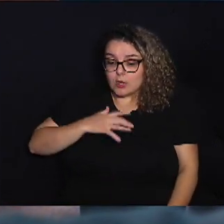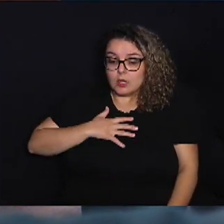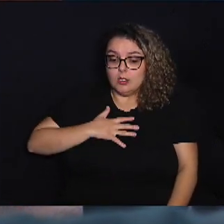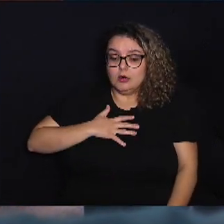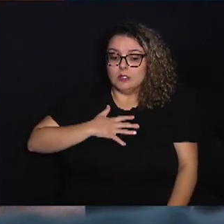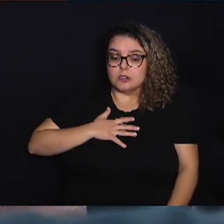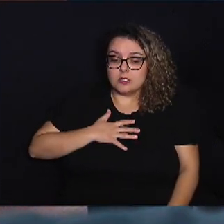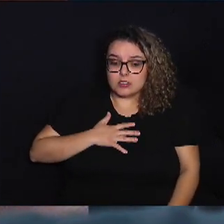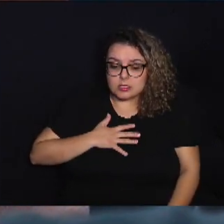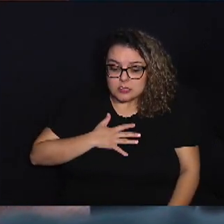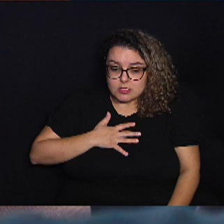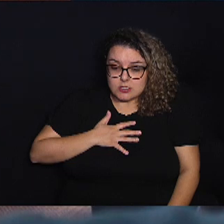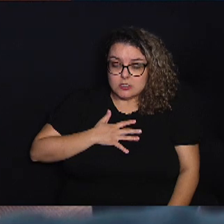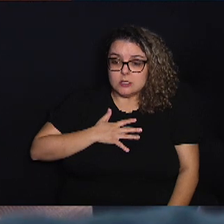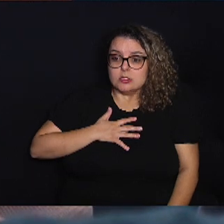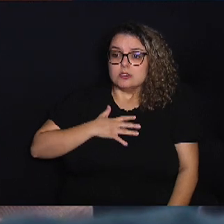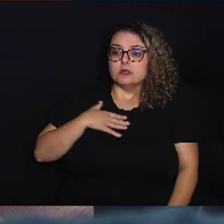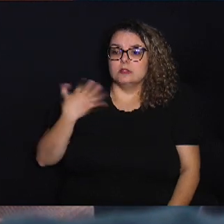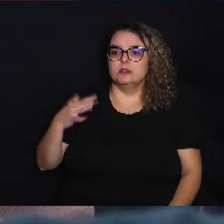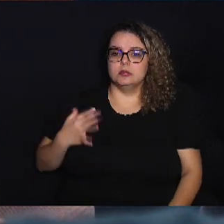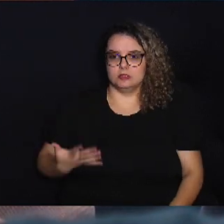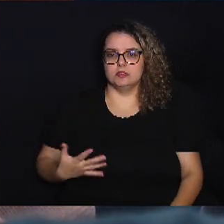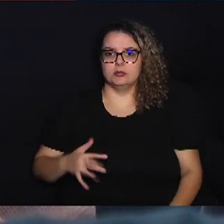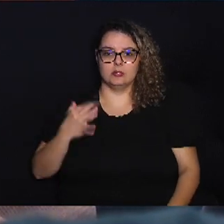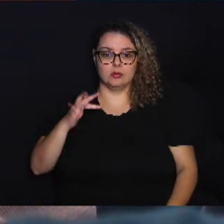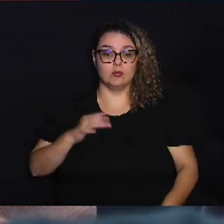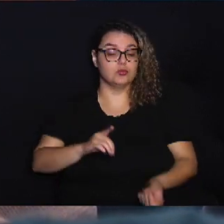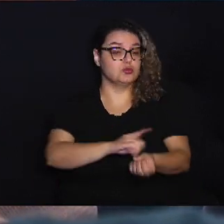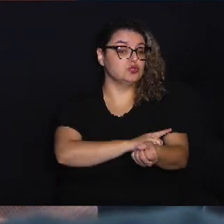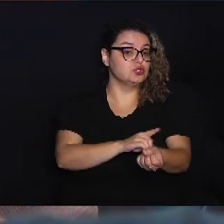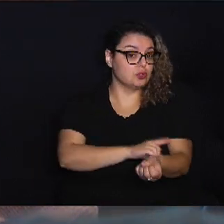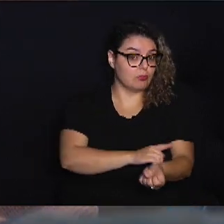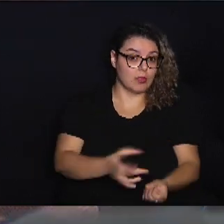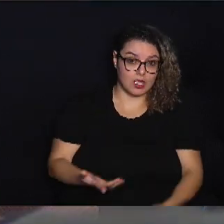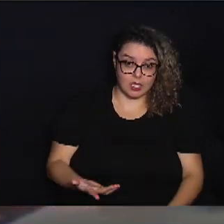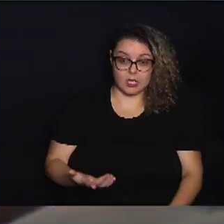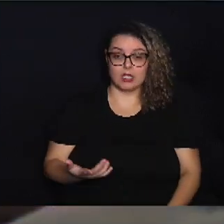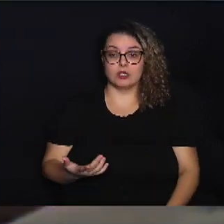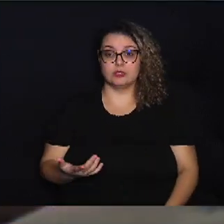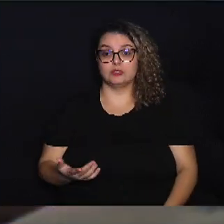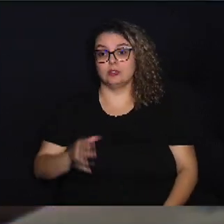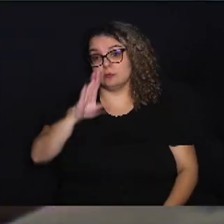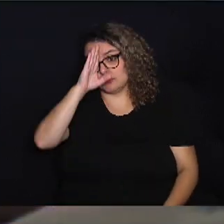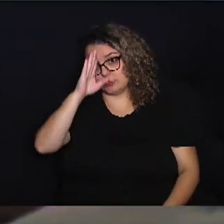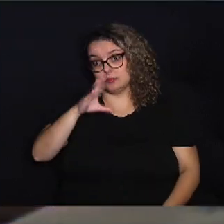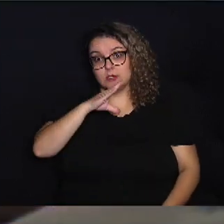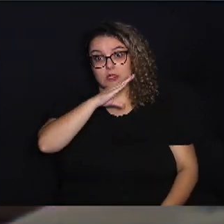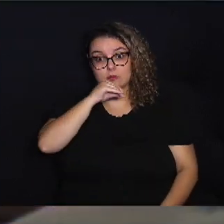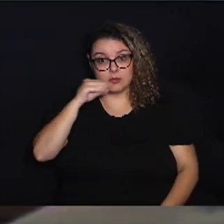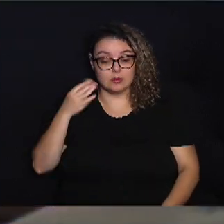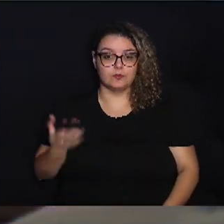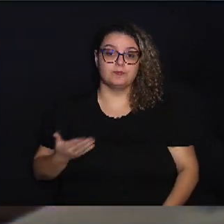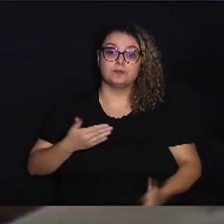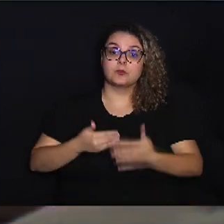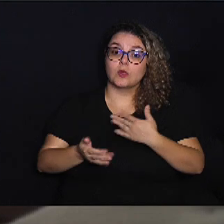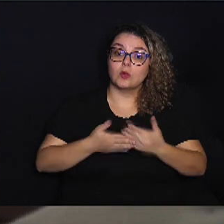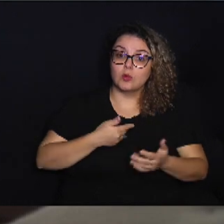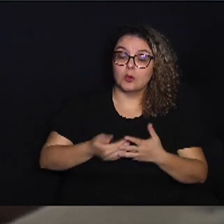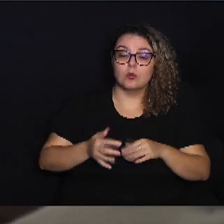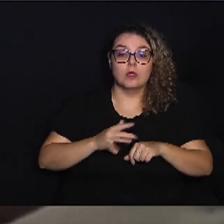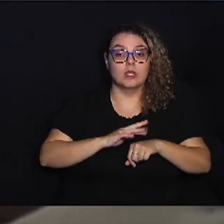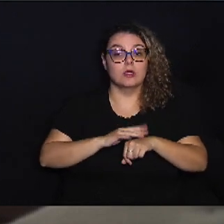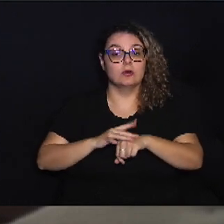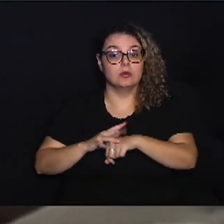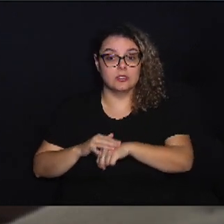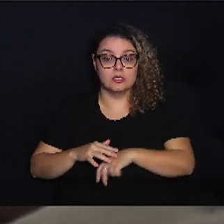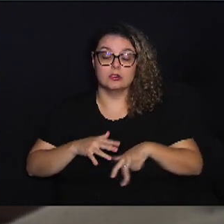pulmonares crônicas, doenças hematológicas, o diabetes, que é uma doença que acontece principalmente no adolescente. Então, qualquer uma doença em que